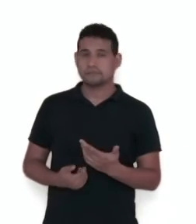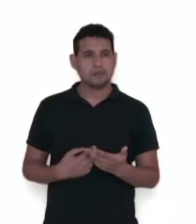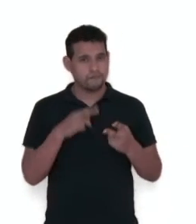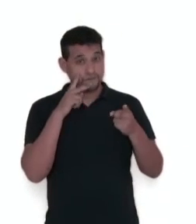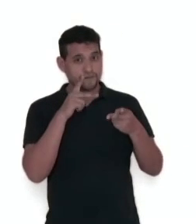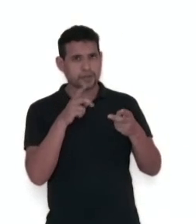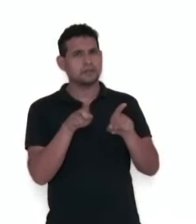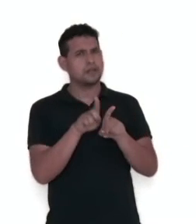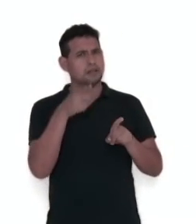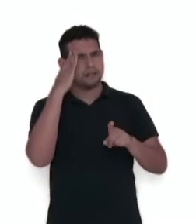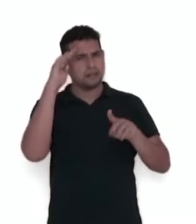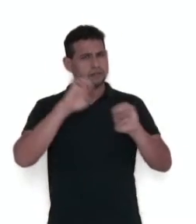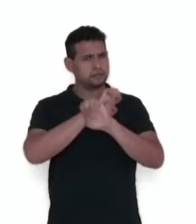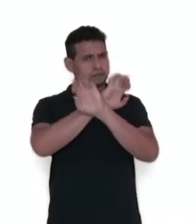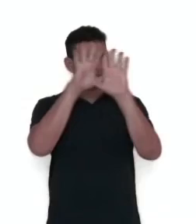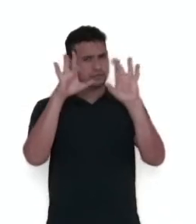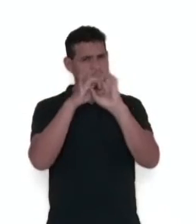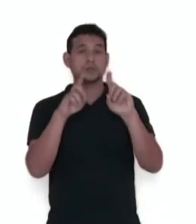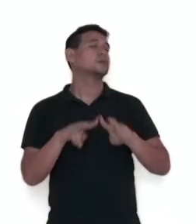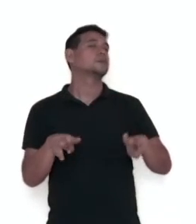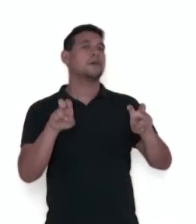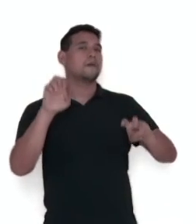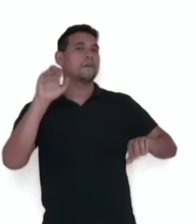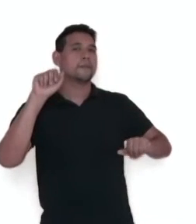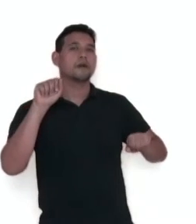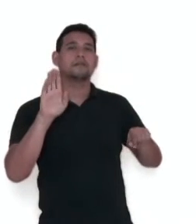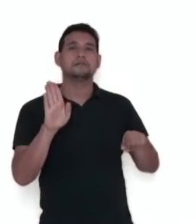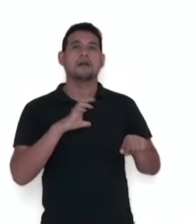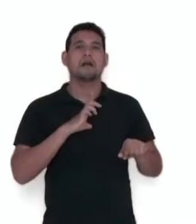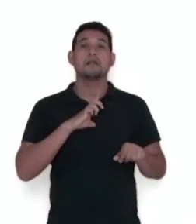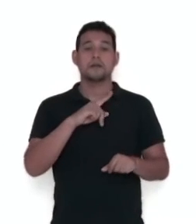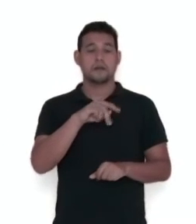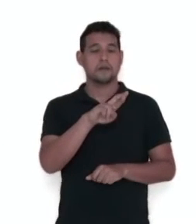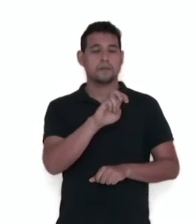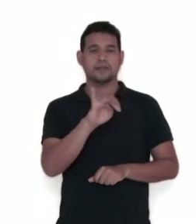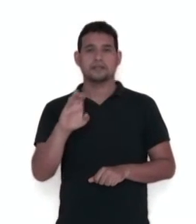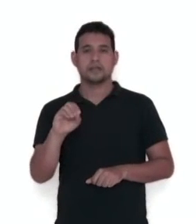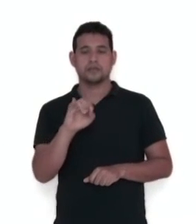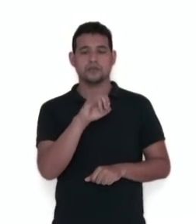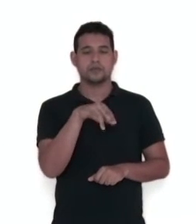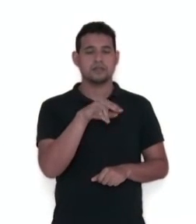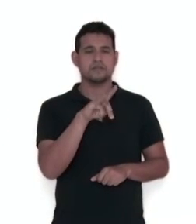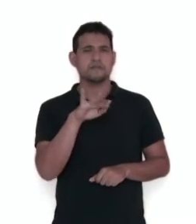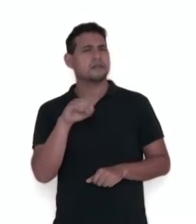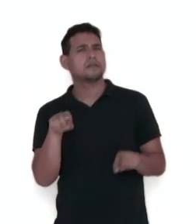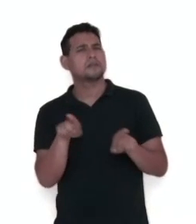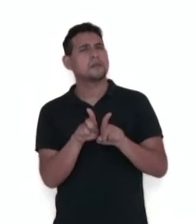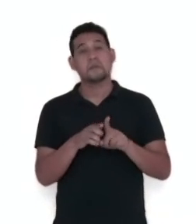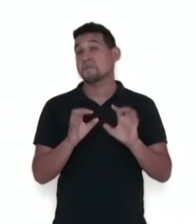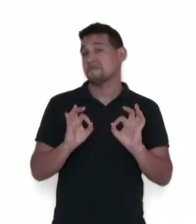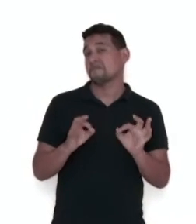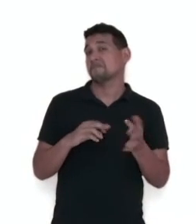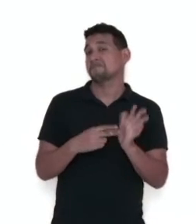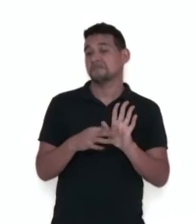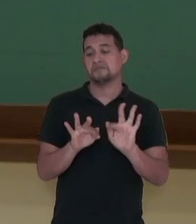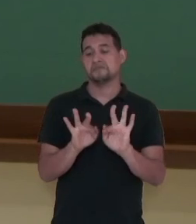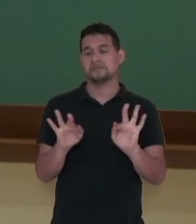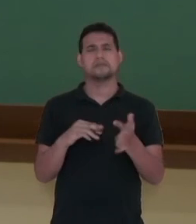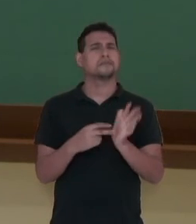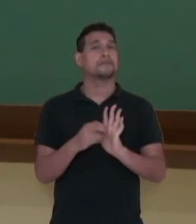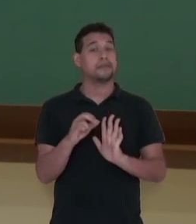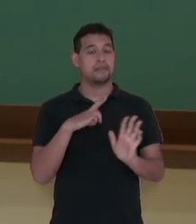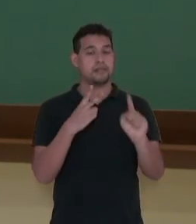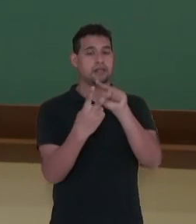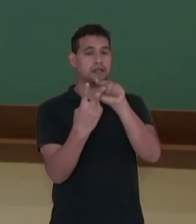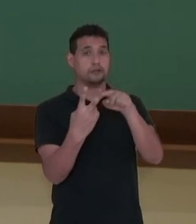escurrieron. Compreendendo um pouquinho mais, o pretérito indefinido ou pretérito perfeito simple, existem